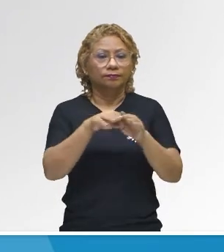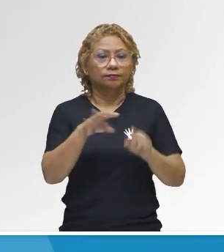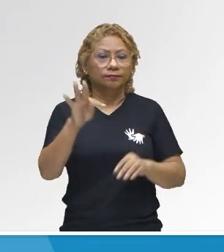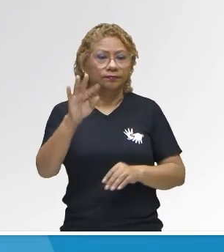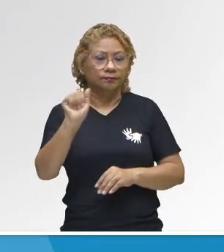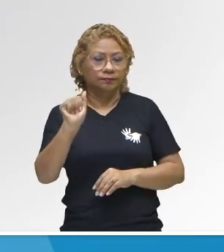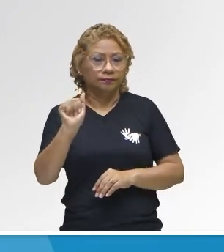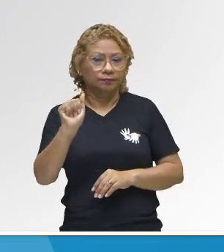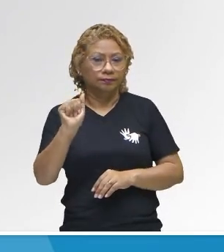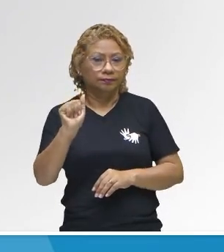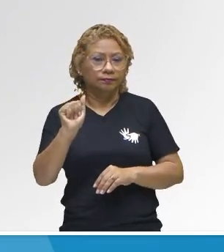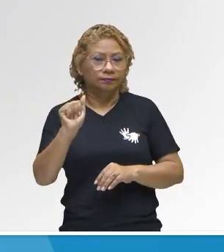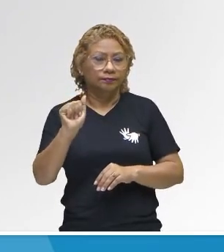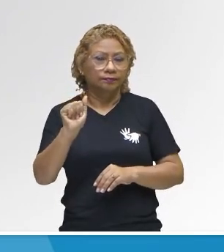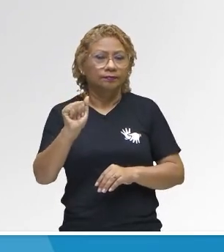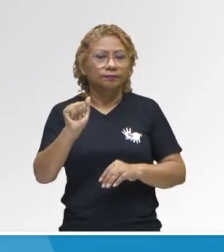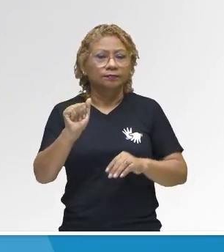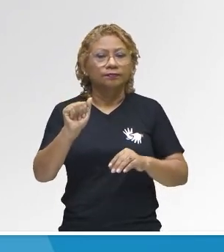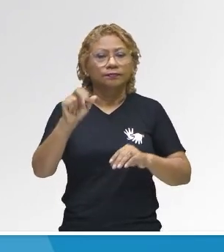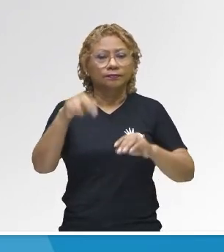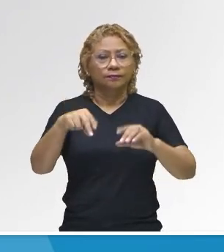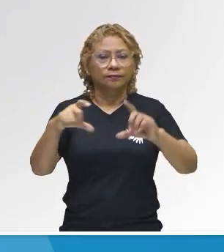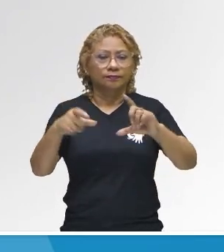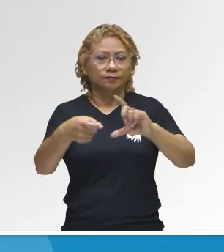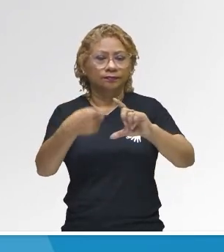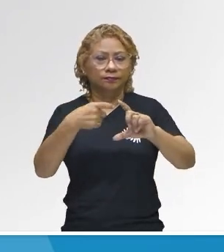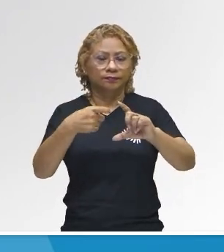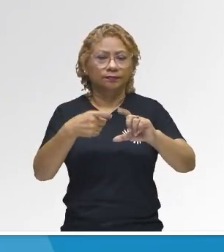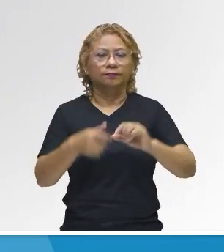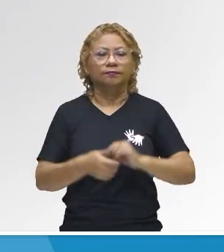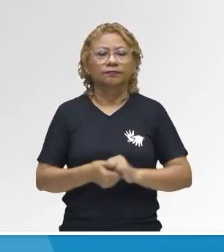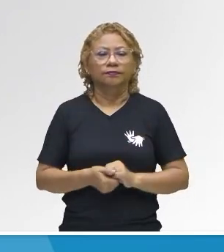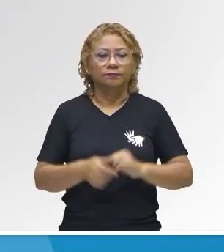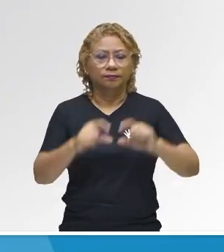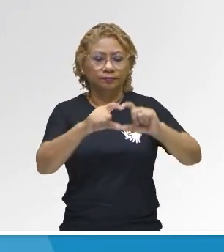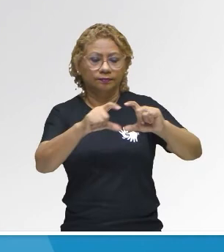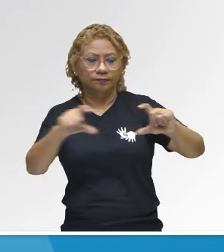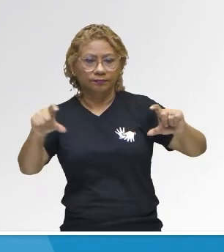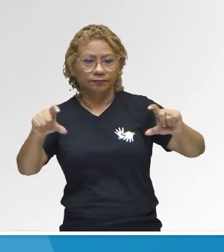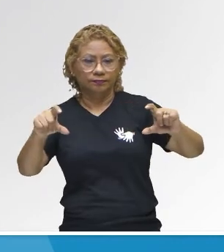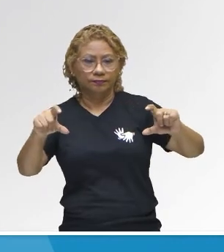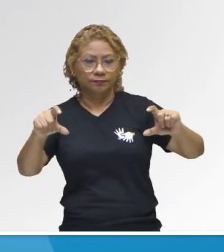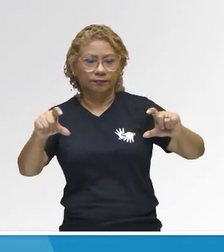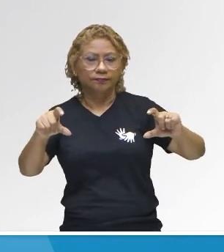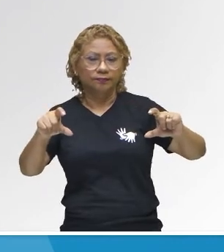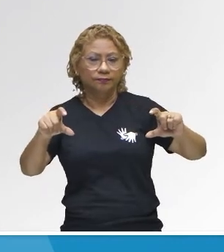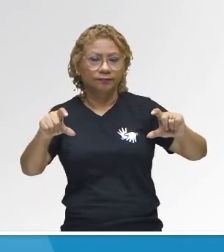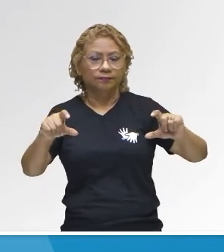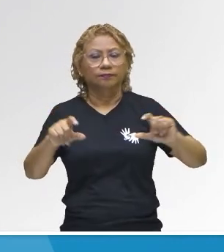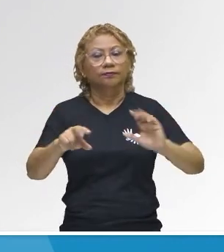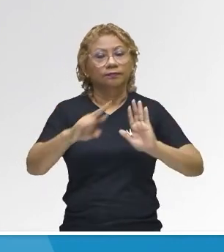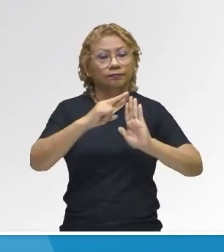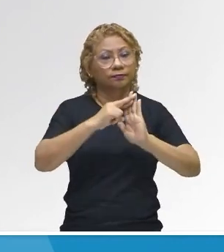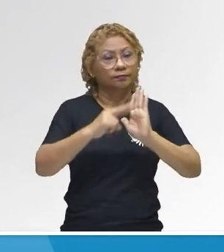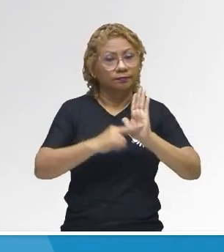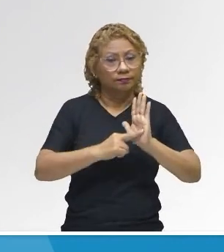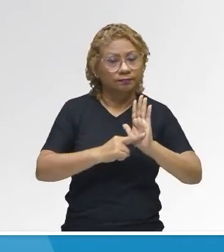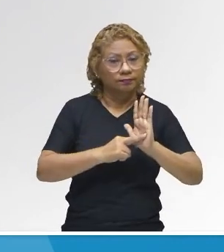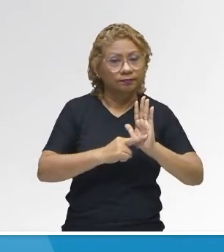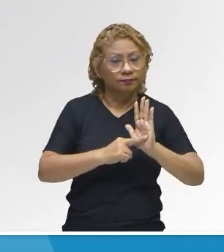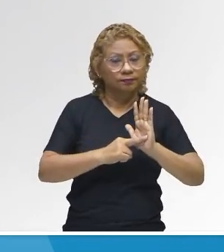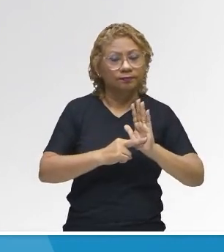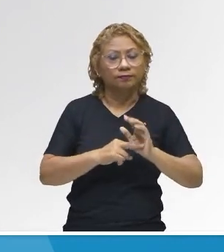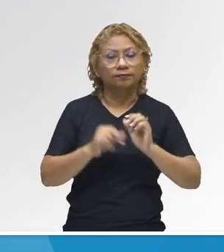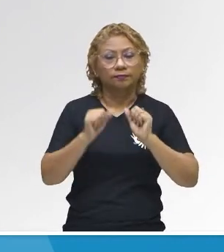agora, com k pertencente ao conjunto dos números inteiros. Ou seja, pode ser tanto para o sentido